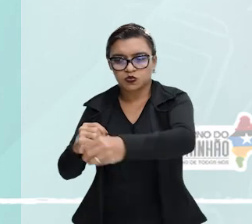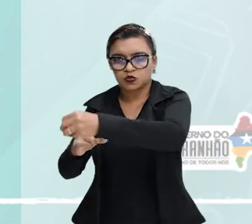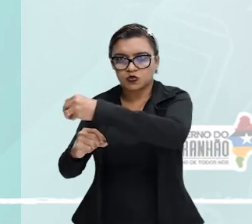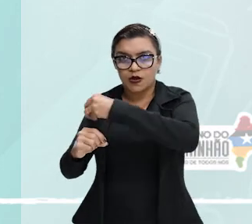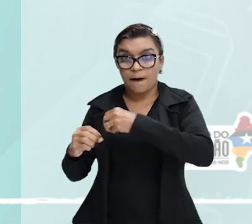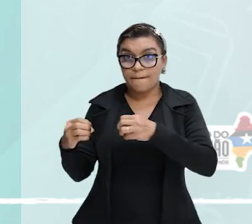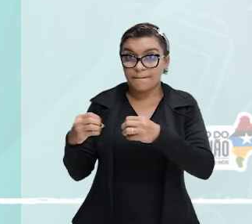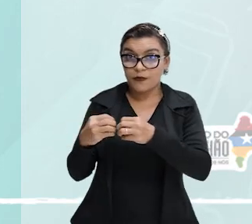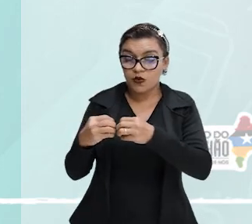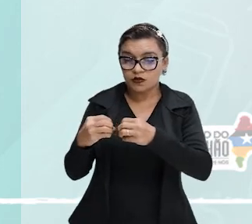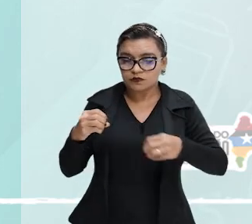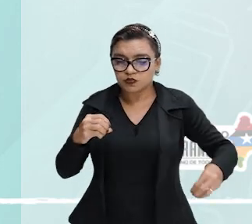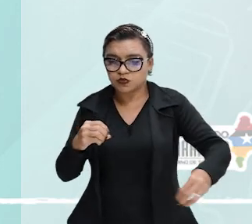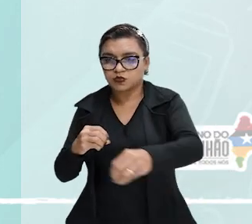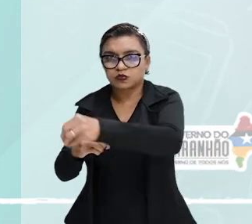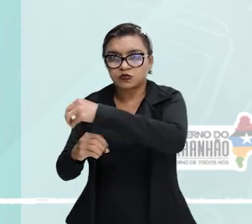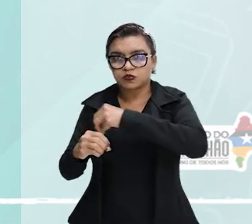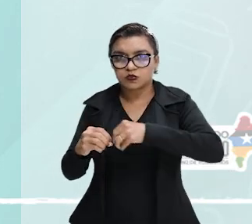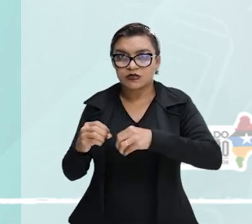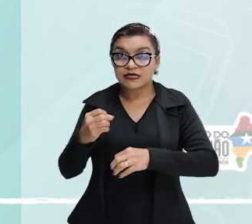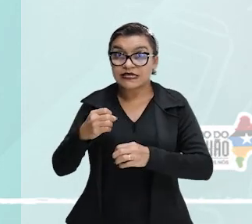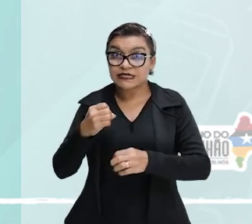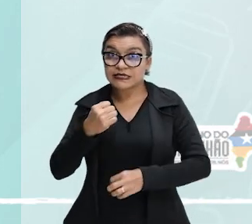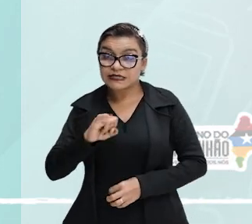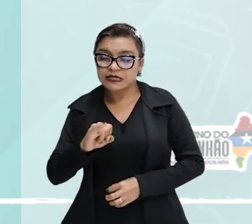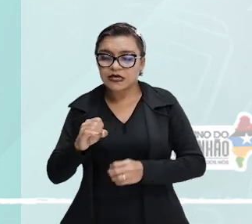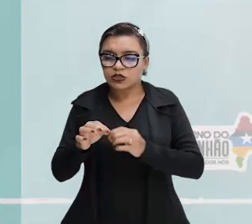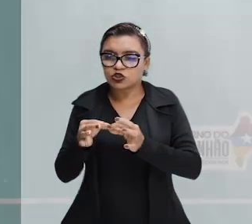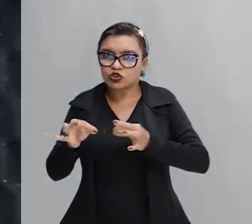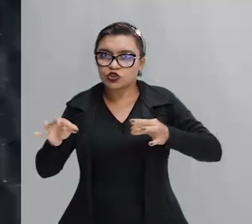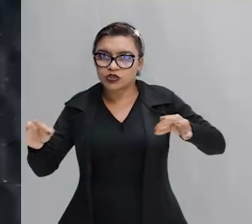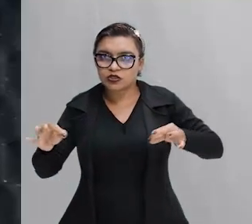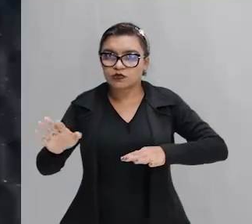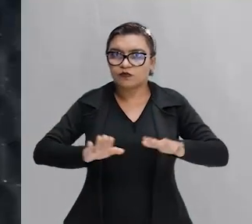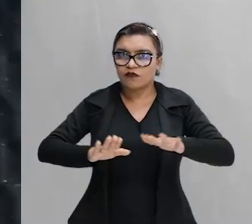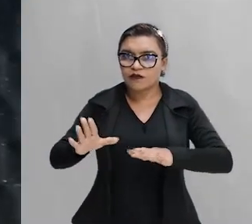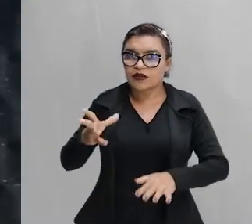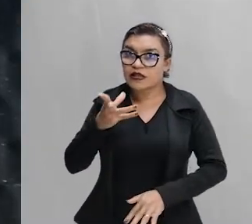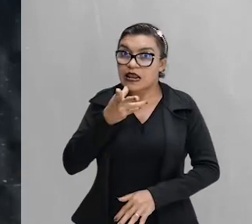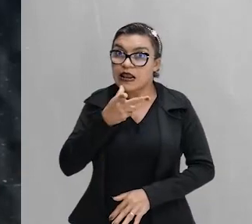vão girar mais rápido. Aqueles que são mais distantes vão fazer o movimento mais devagar.